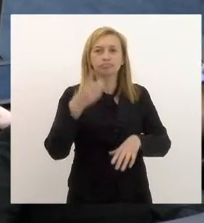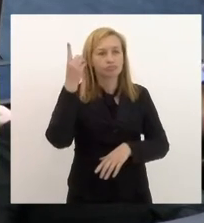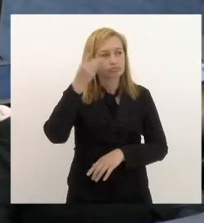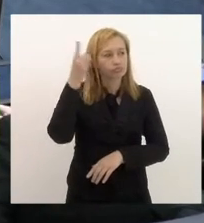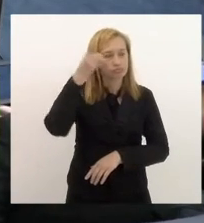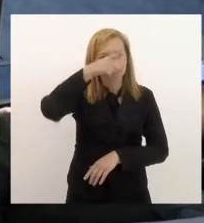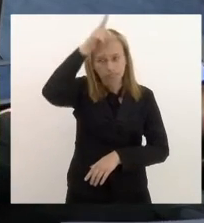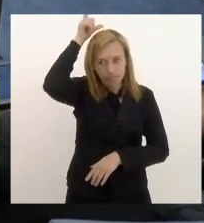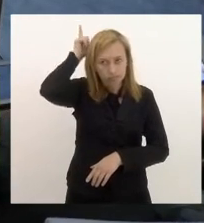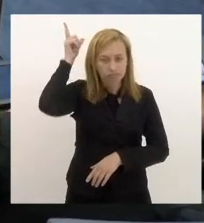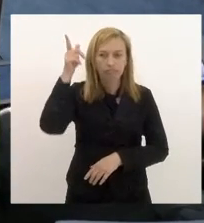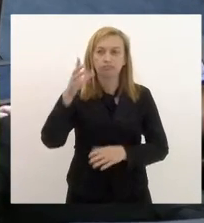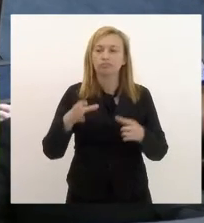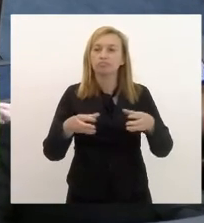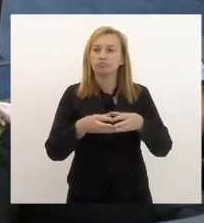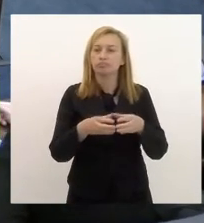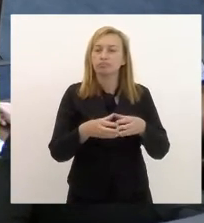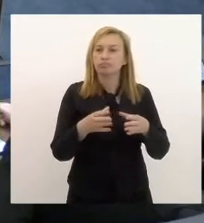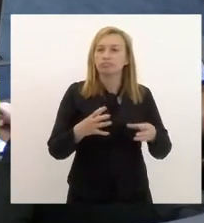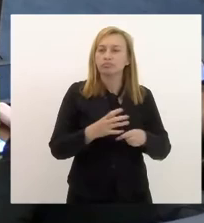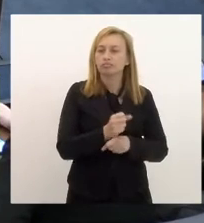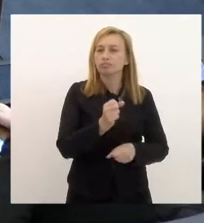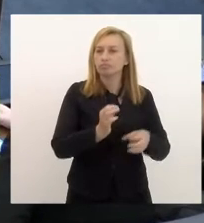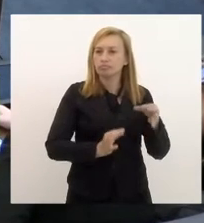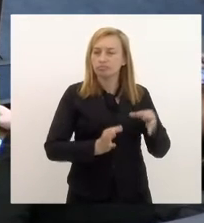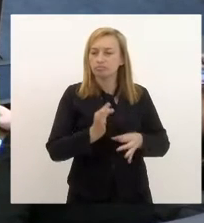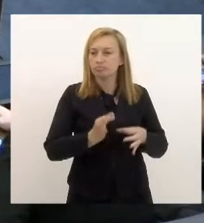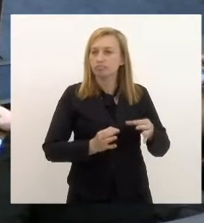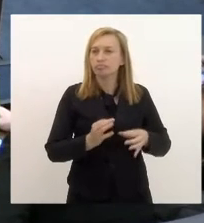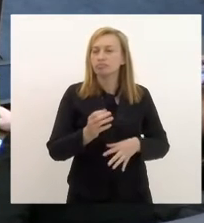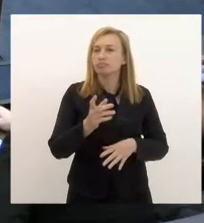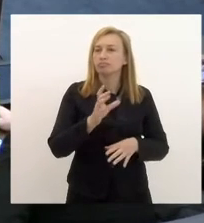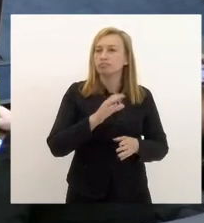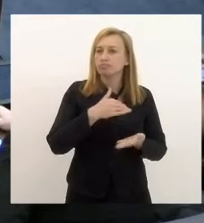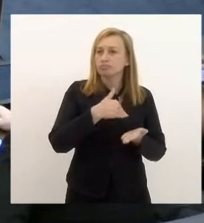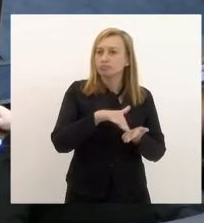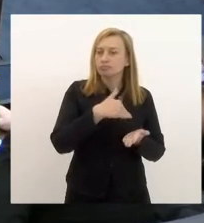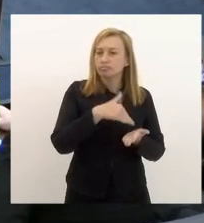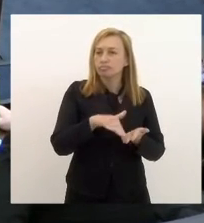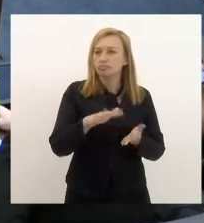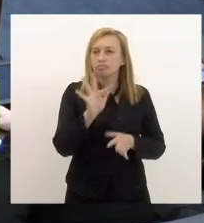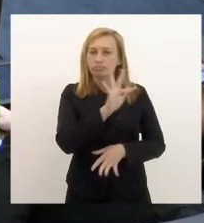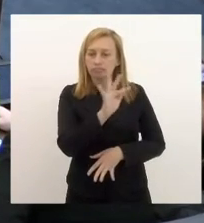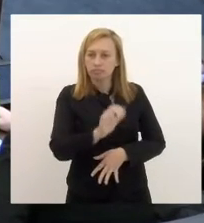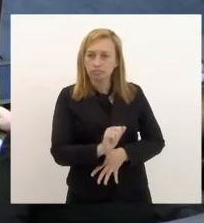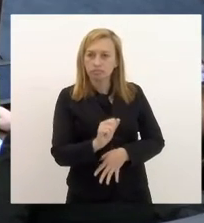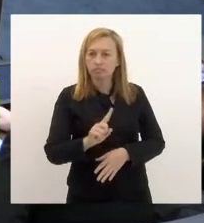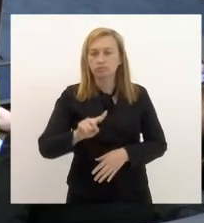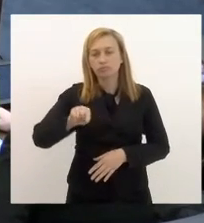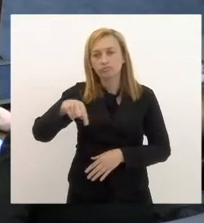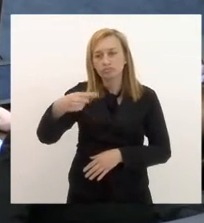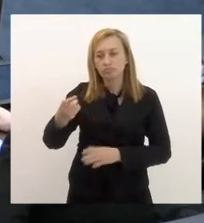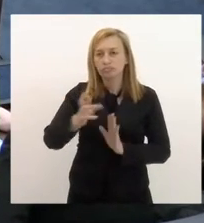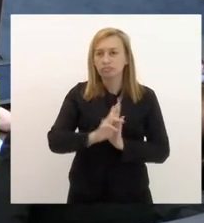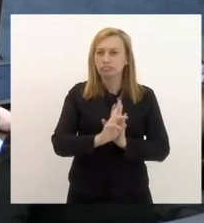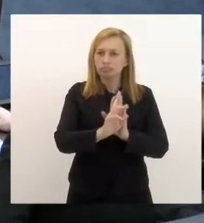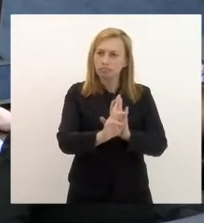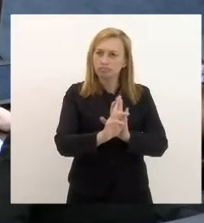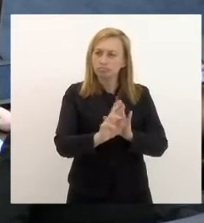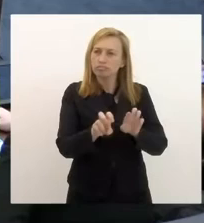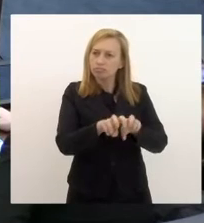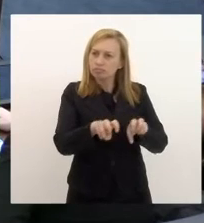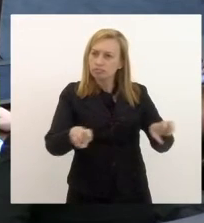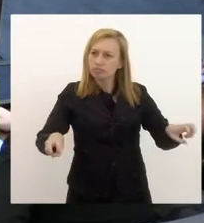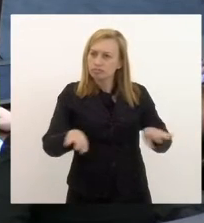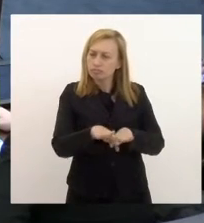Paulo que a presidente da Comissão de tributação ao secretário de Fazenda aos demais representantes estão